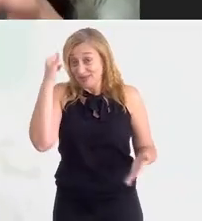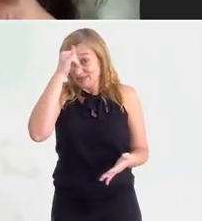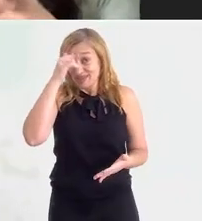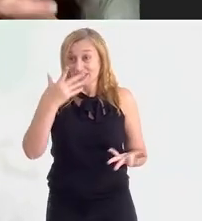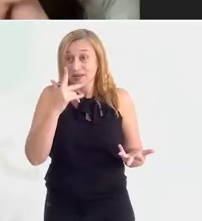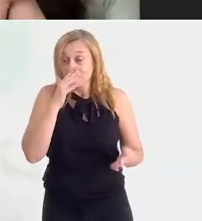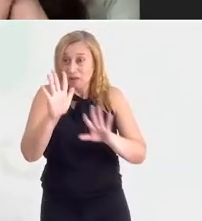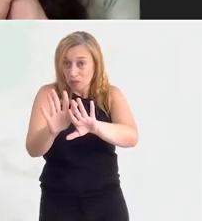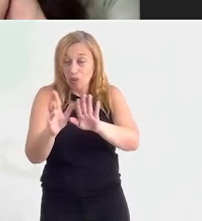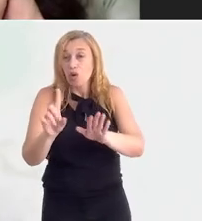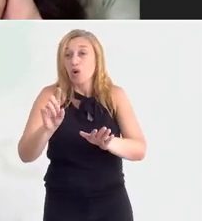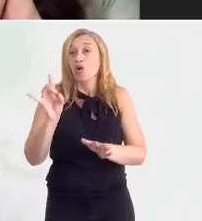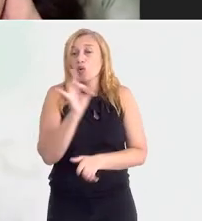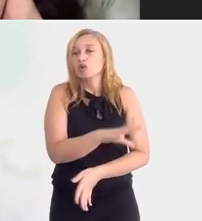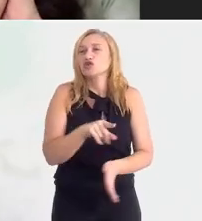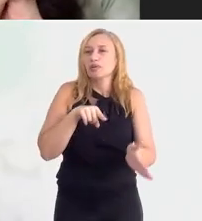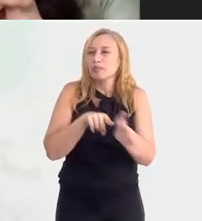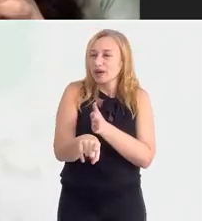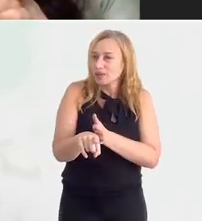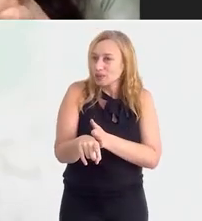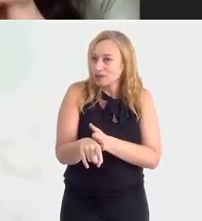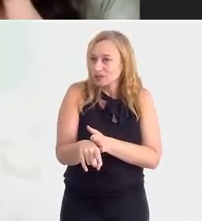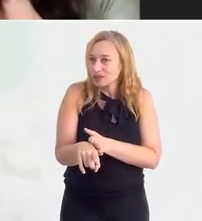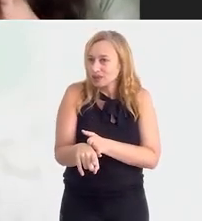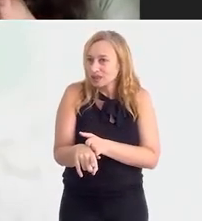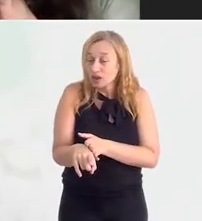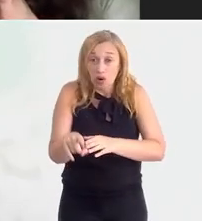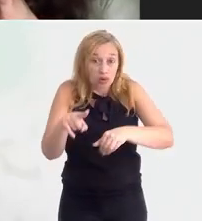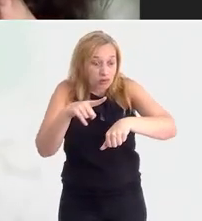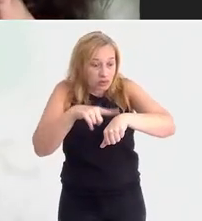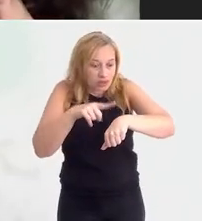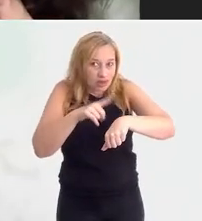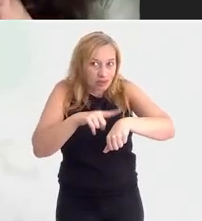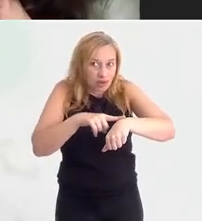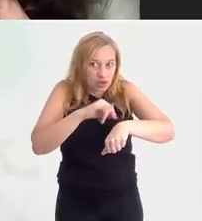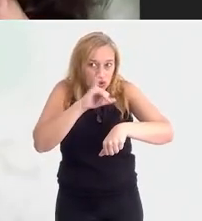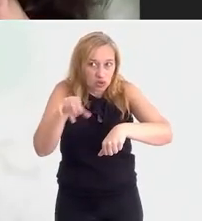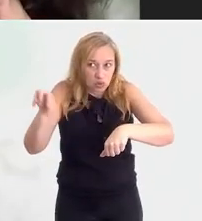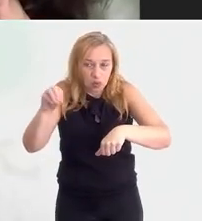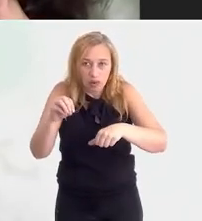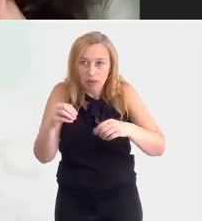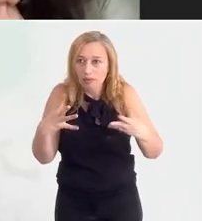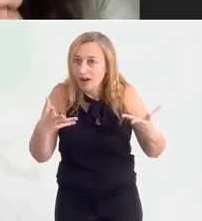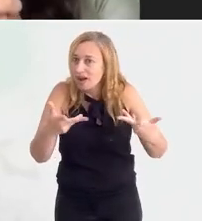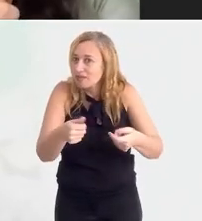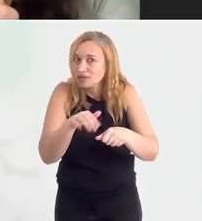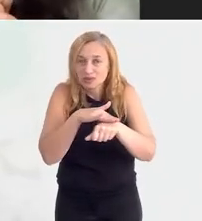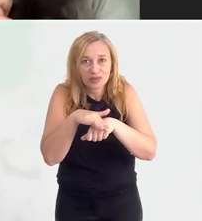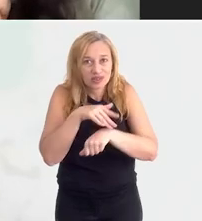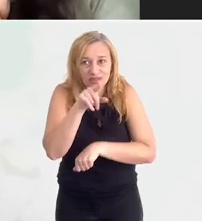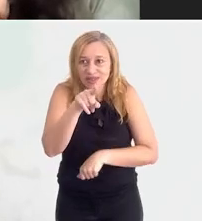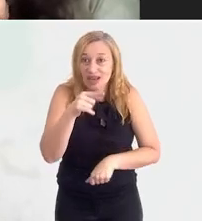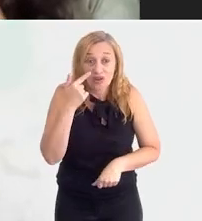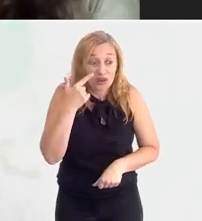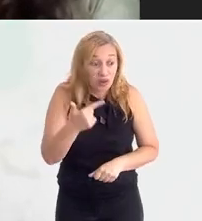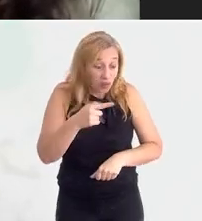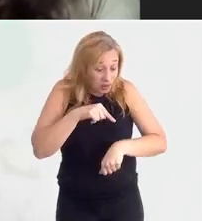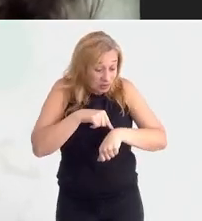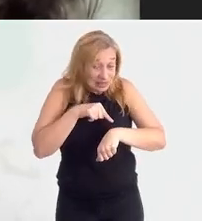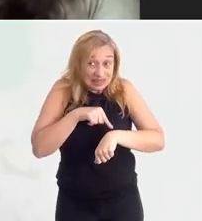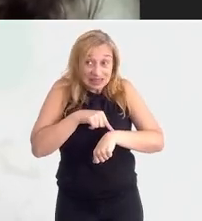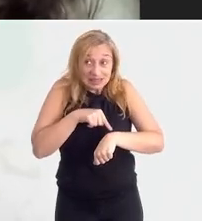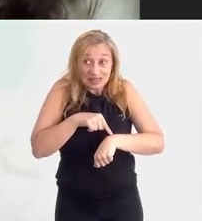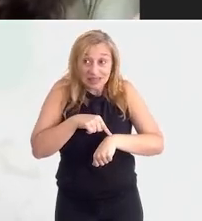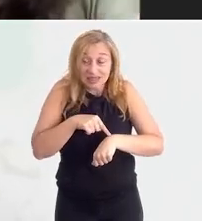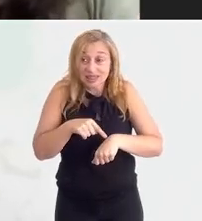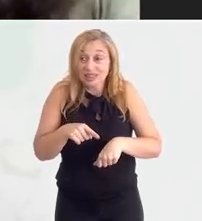realmente eu sou bobo. Eu preciso te fazer uma última pergunta, porque a gente, Claro. eu vi agora o tempo, João, é uma delícia conversar com você. Eu vi agora o